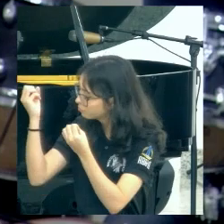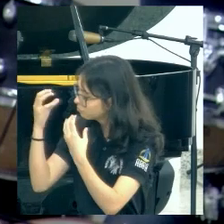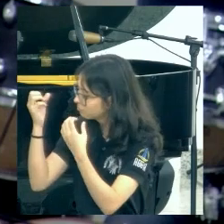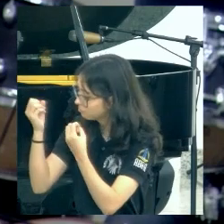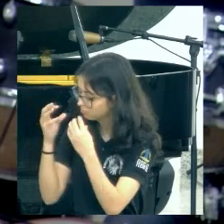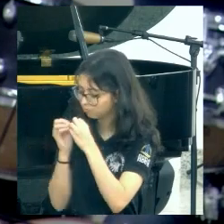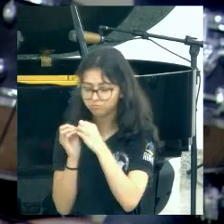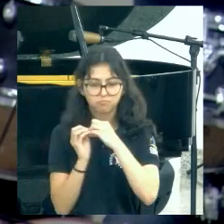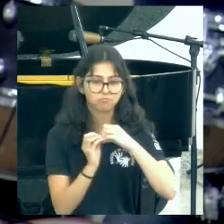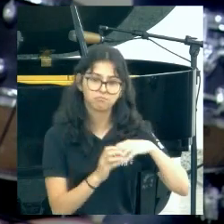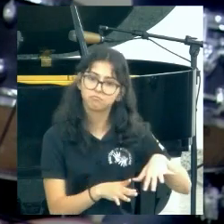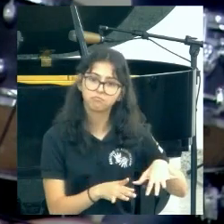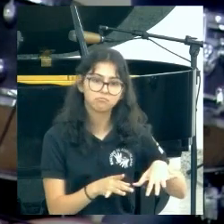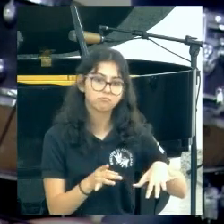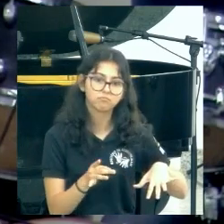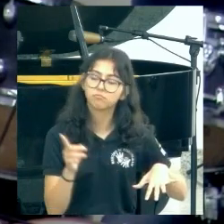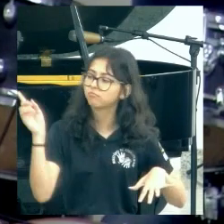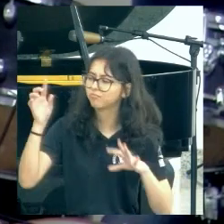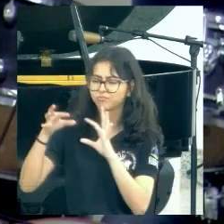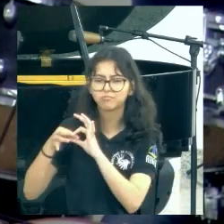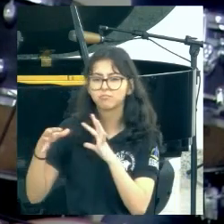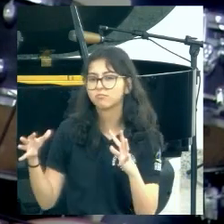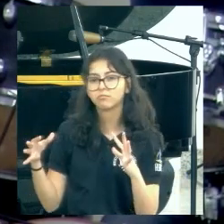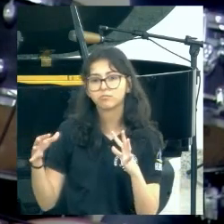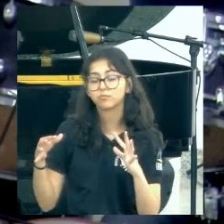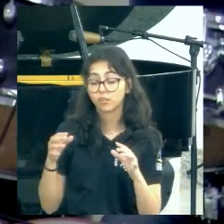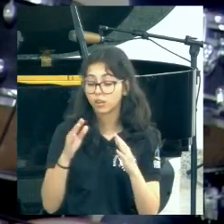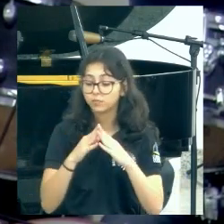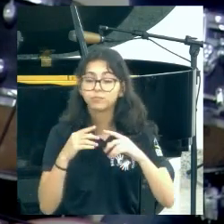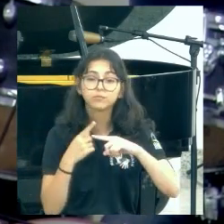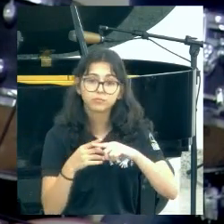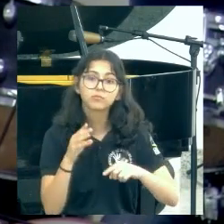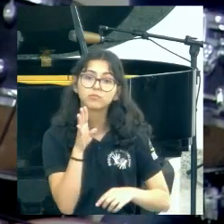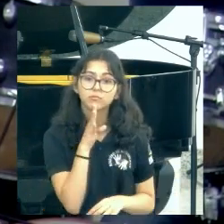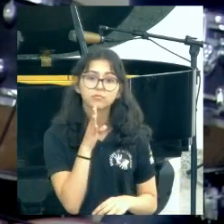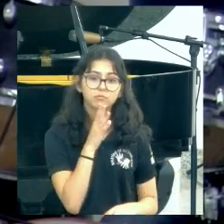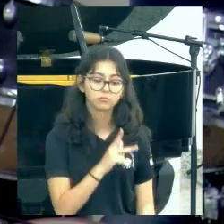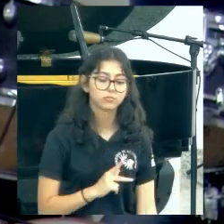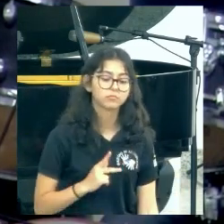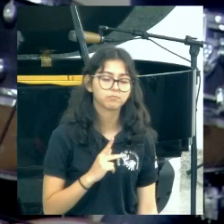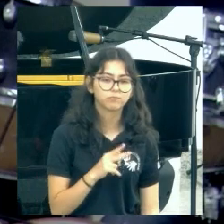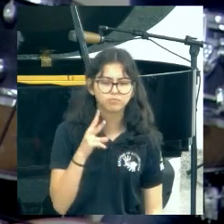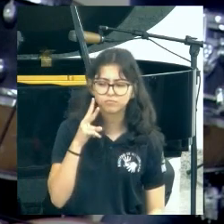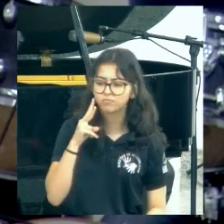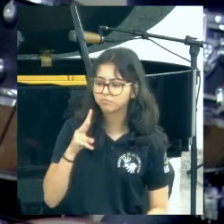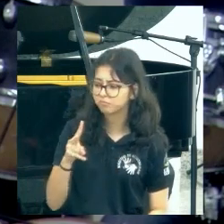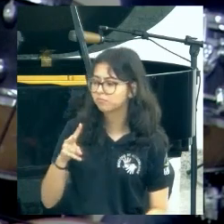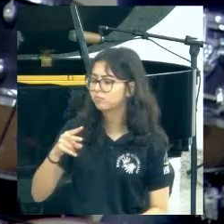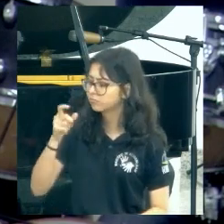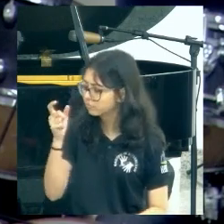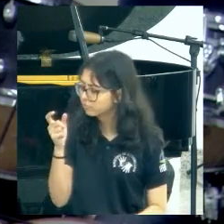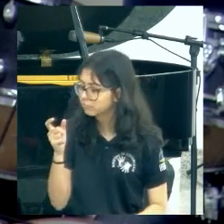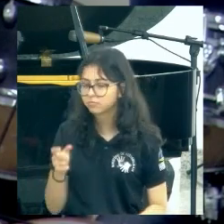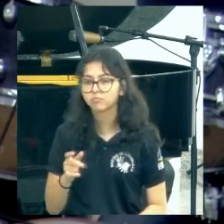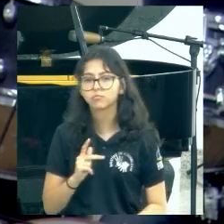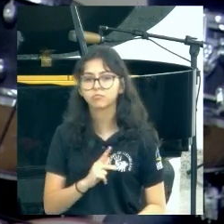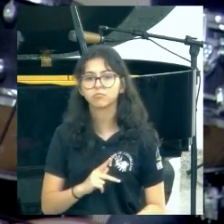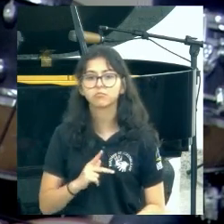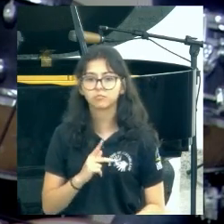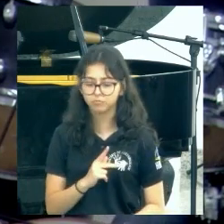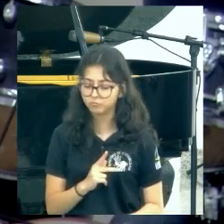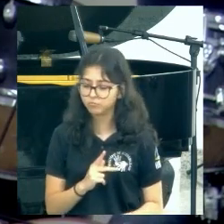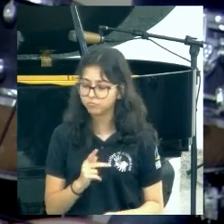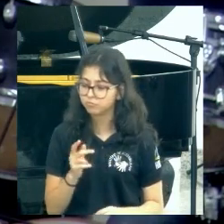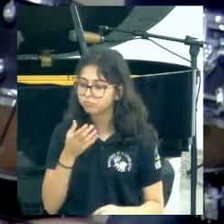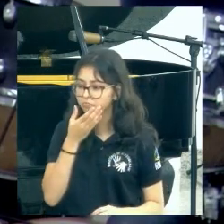história. Aquela igreja conheceu o apóstolo Paulo, viu a dedicação daquele homem. Um homem que escolheu: eu não vou trabalhar